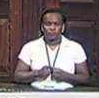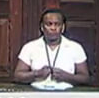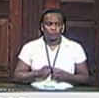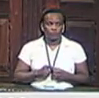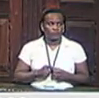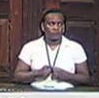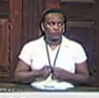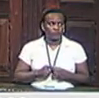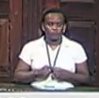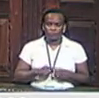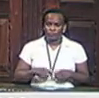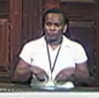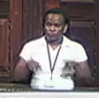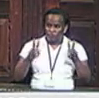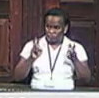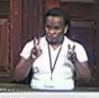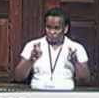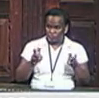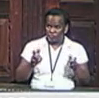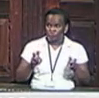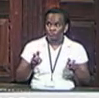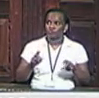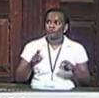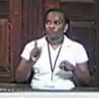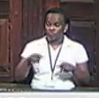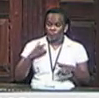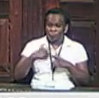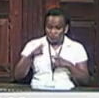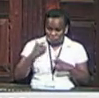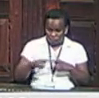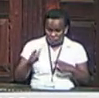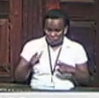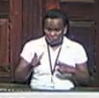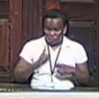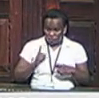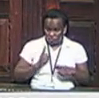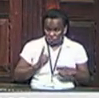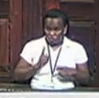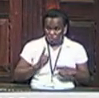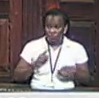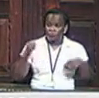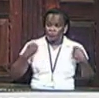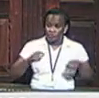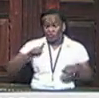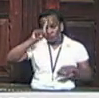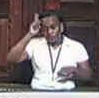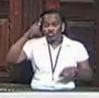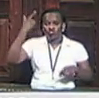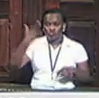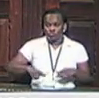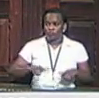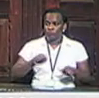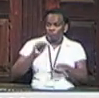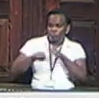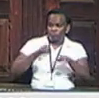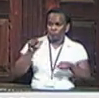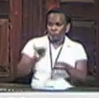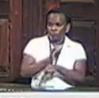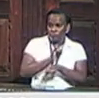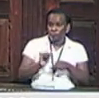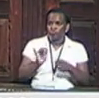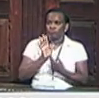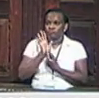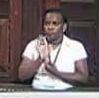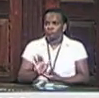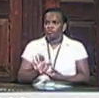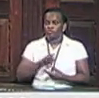da teoria de que é na crise que a gente se reinventa, que a gente mostra